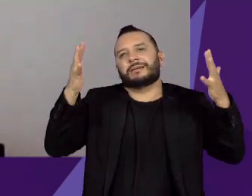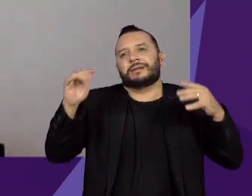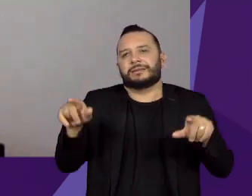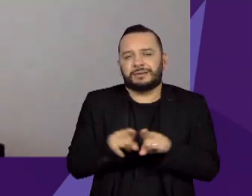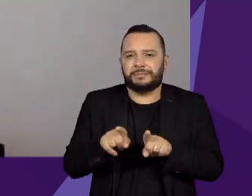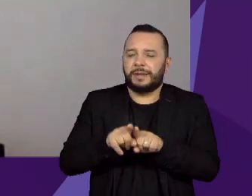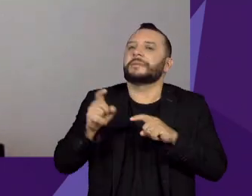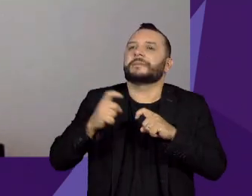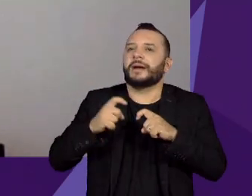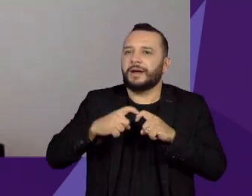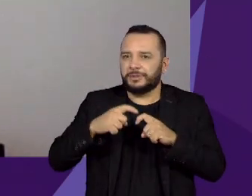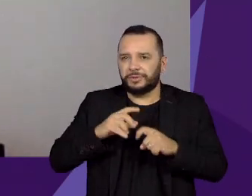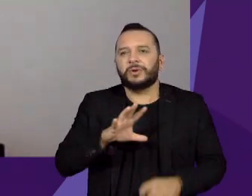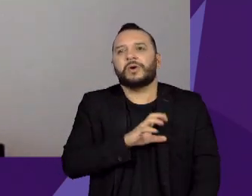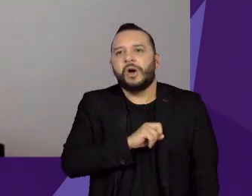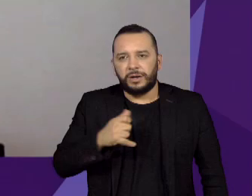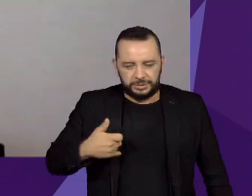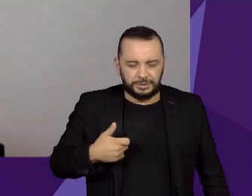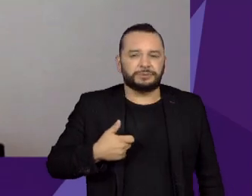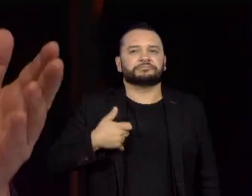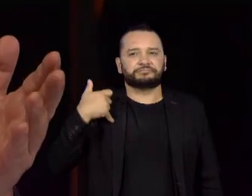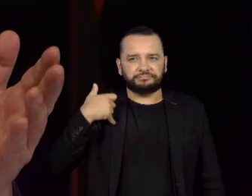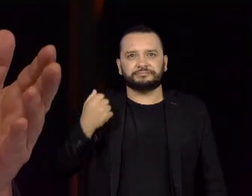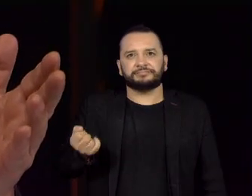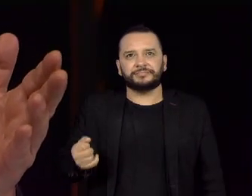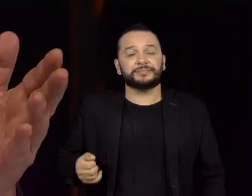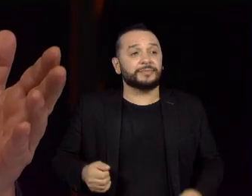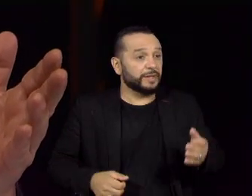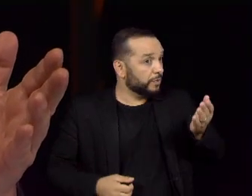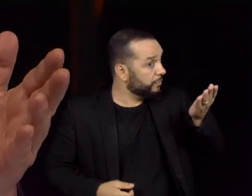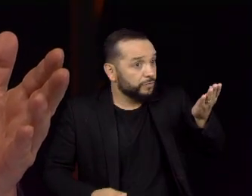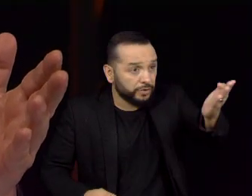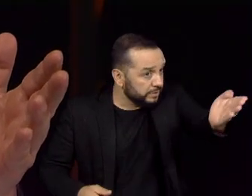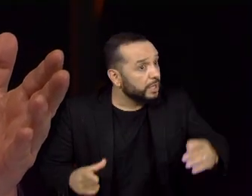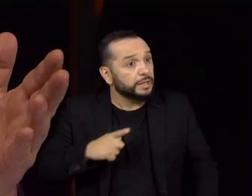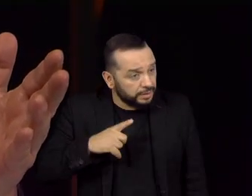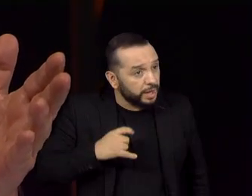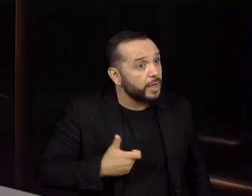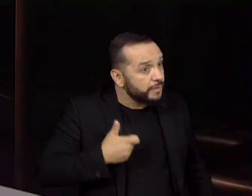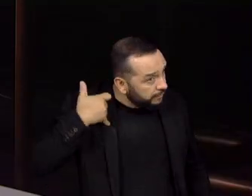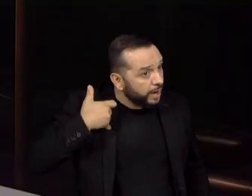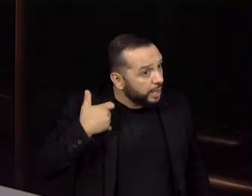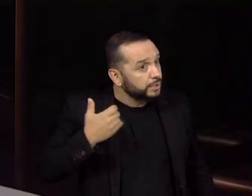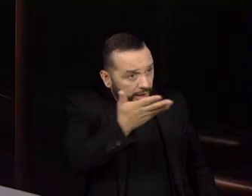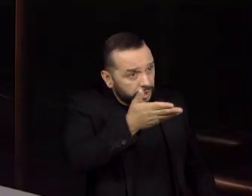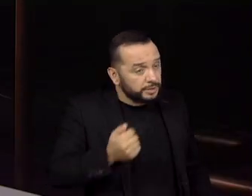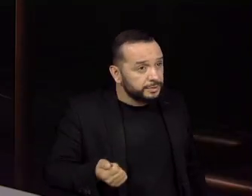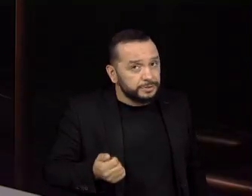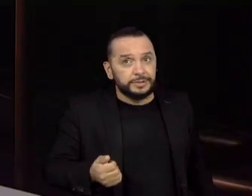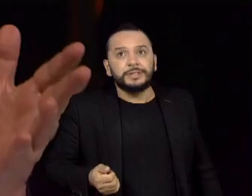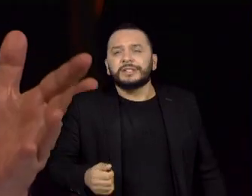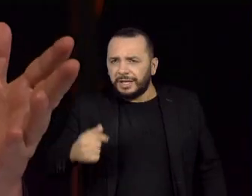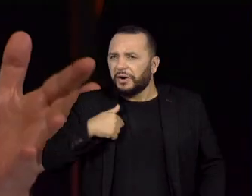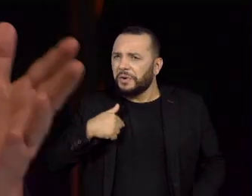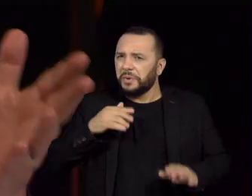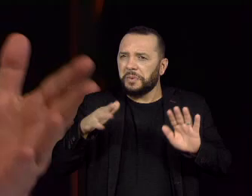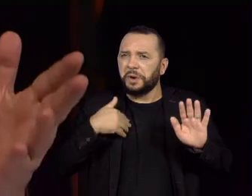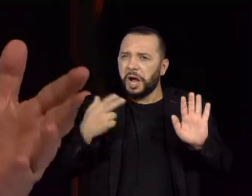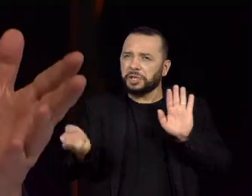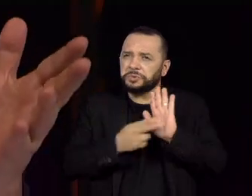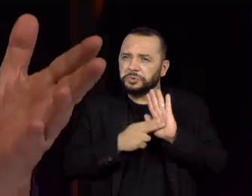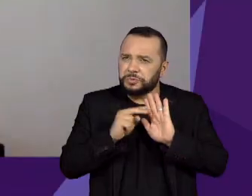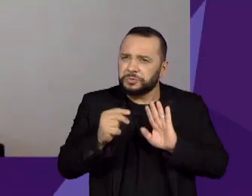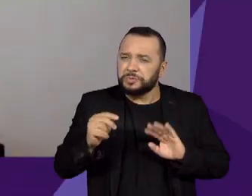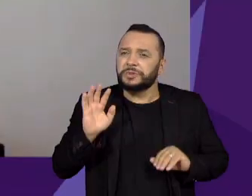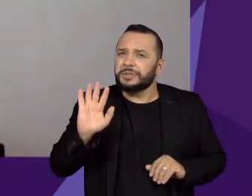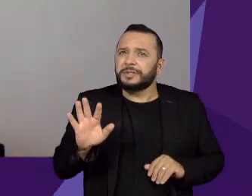grande vaidoso no duelo dele contra a morte. Então reconhece isso, Mandetta. Né? Reconhece isso. Não, mas eu não estou falando vaidade do